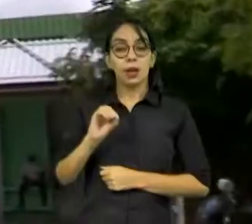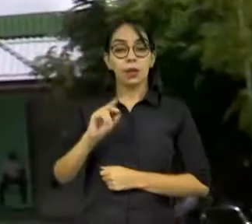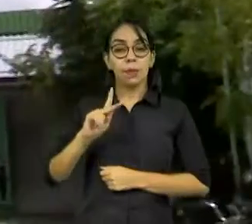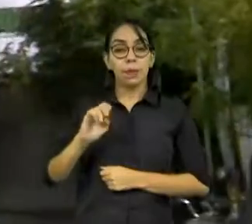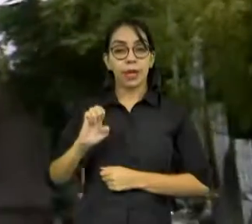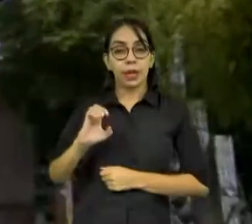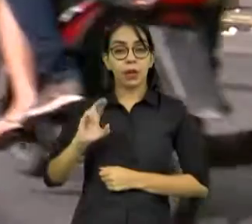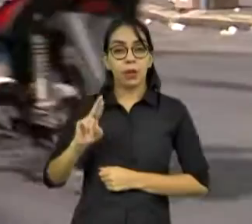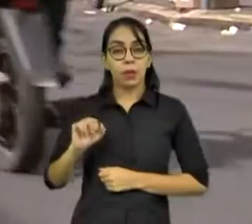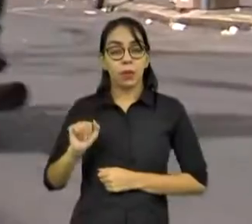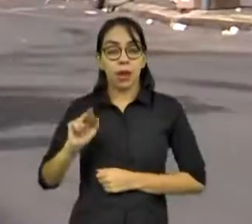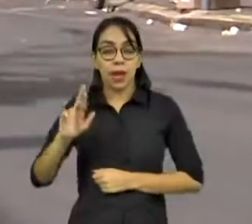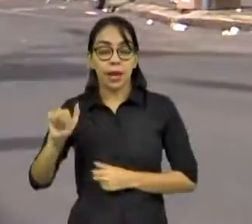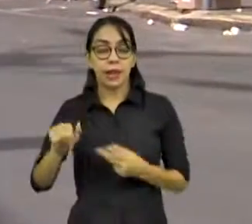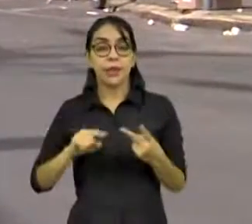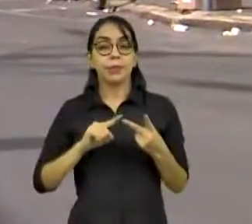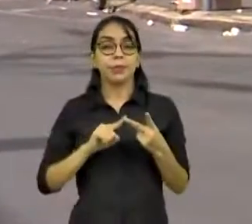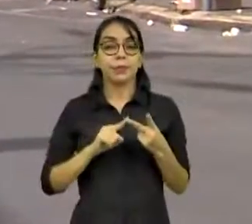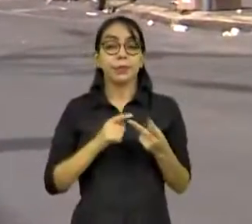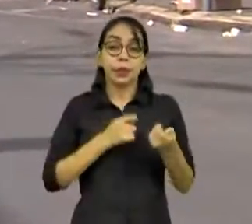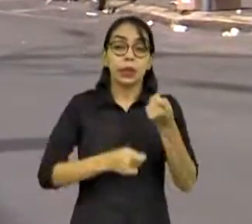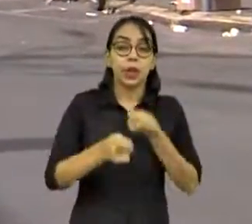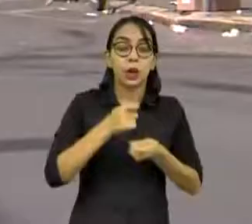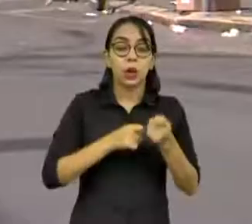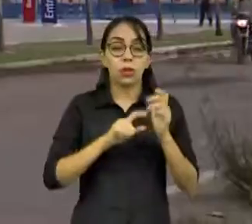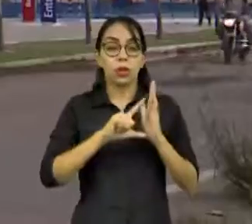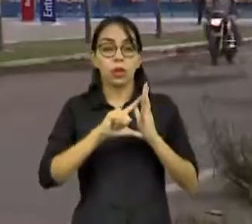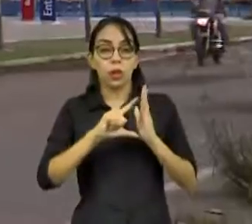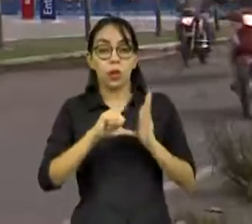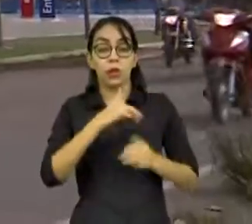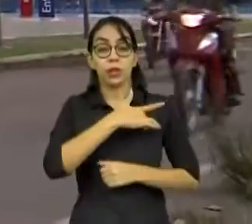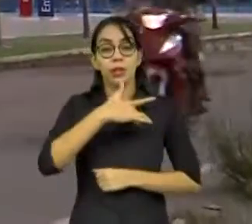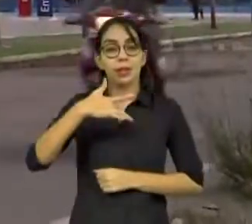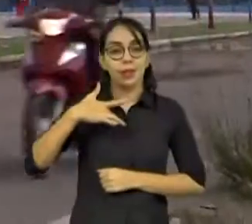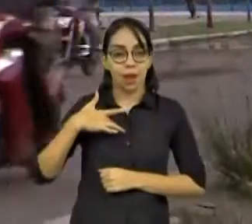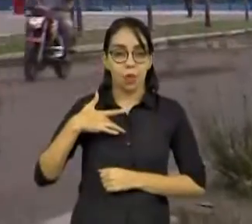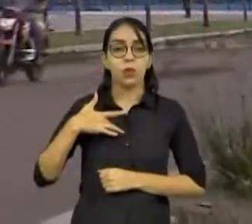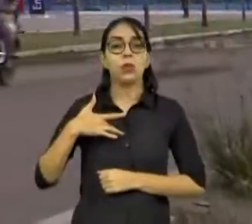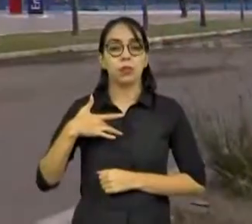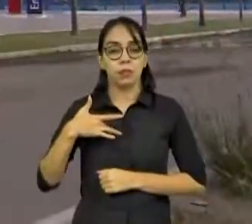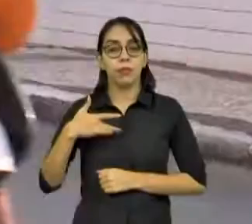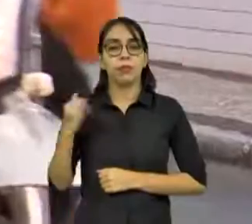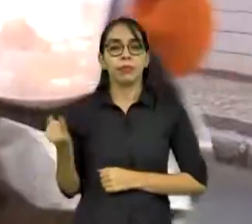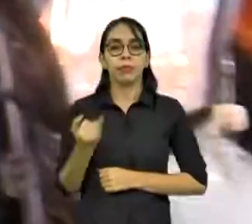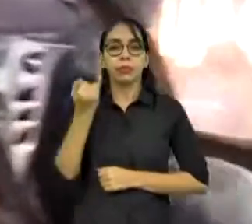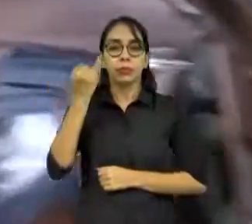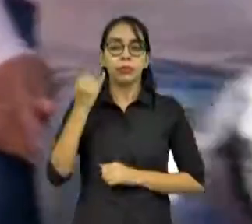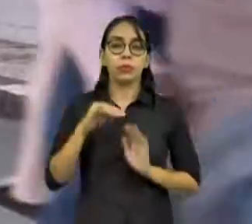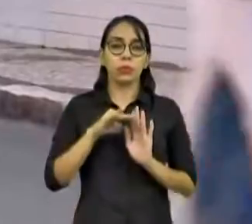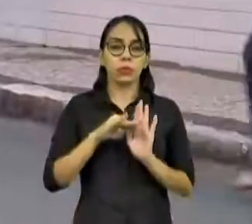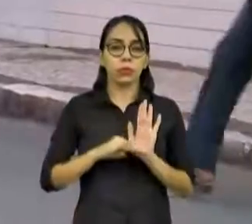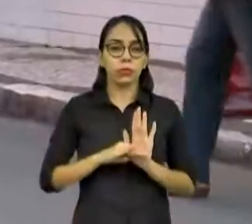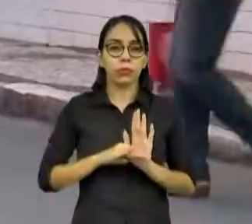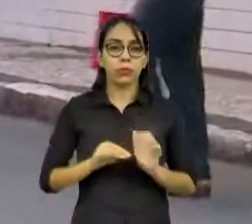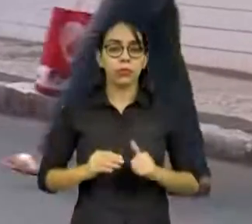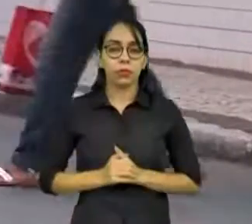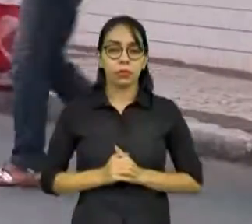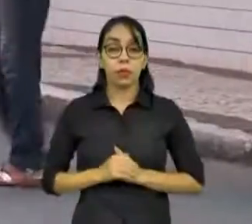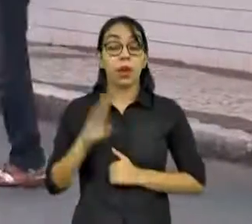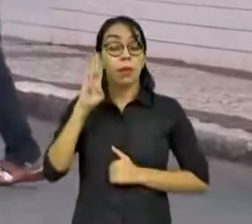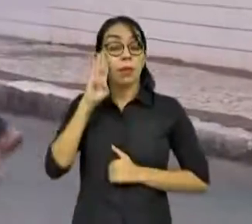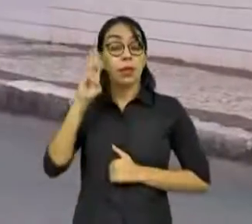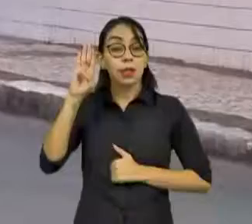a saúde. Iguatu tem grande potencial no setor do comércio atacadista. e é a principal cidade